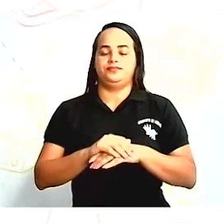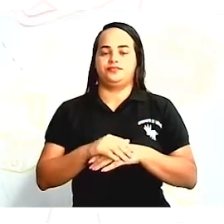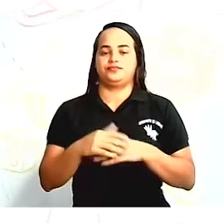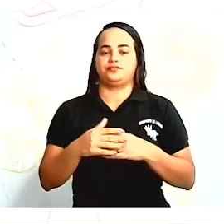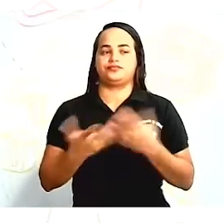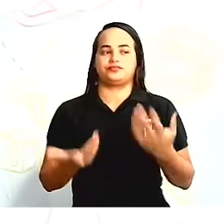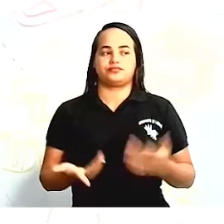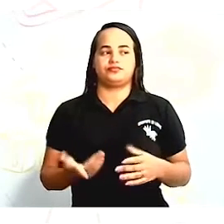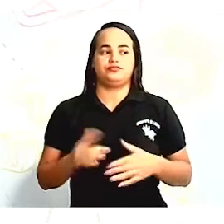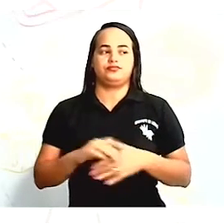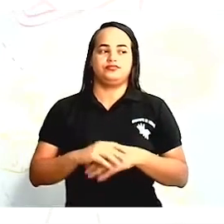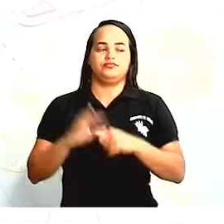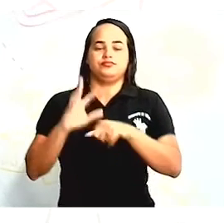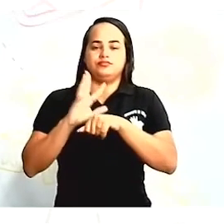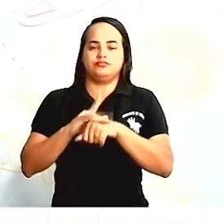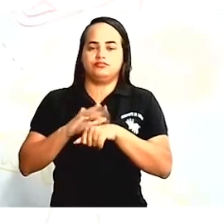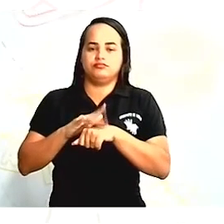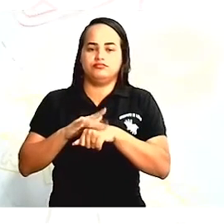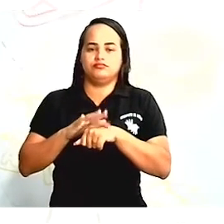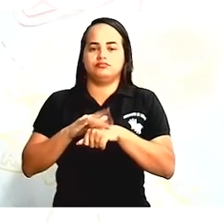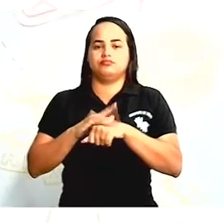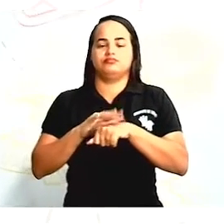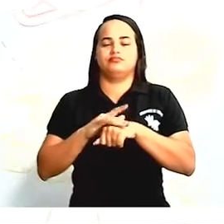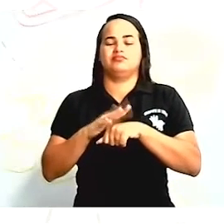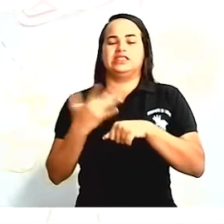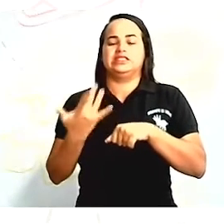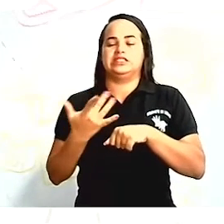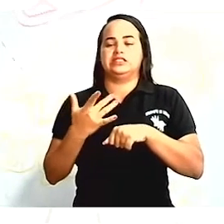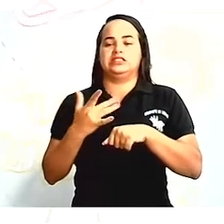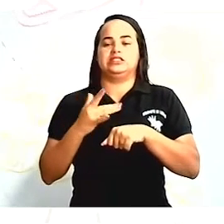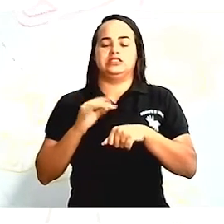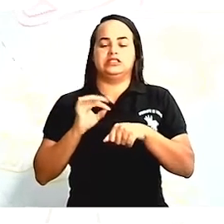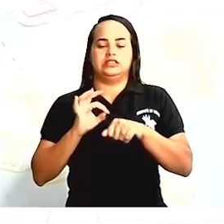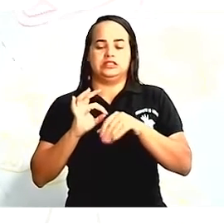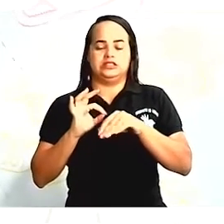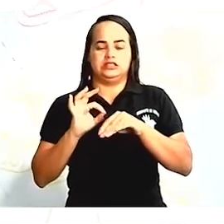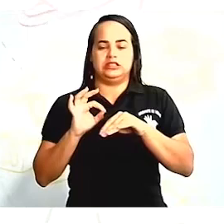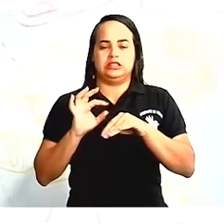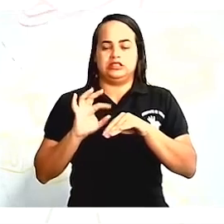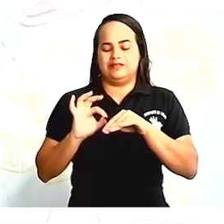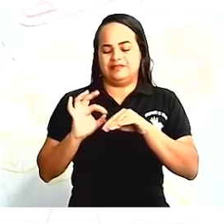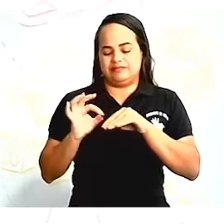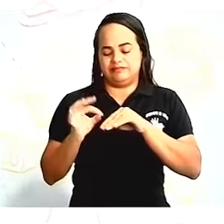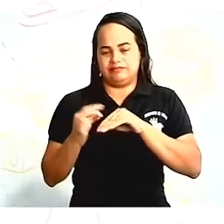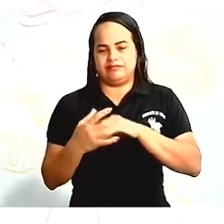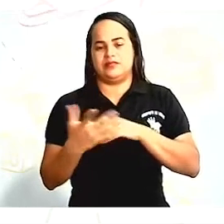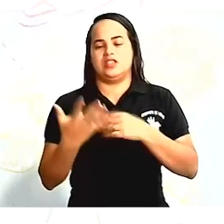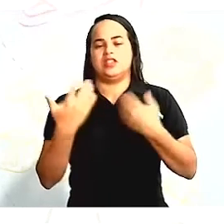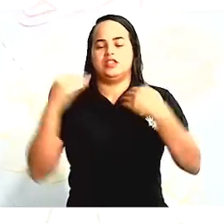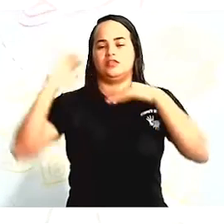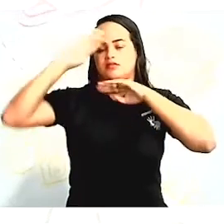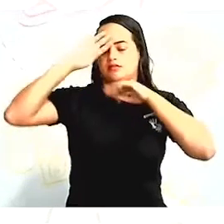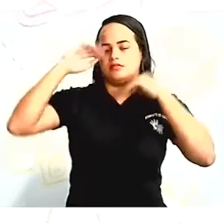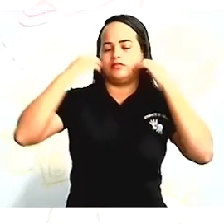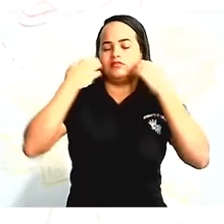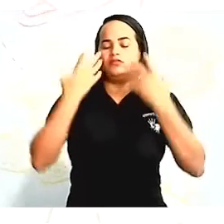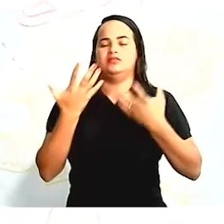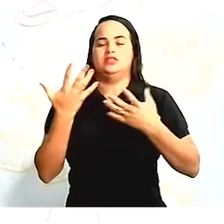aguda. Sinais e sintomas também transitórios, como por exemplo, febre,